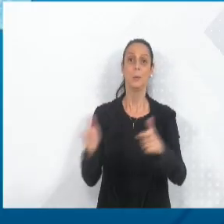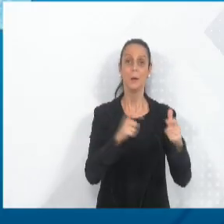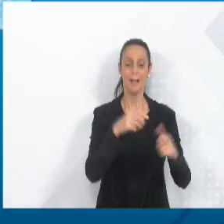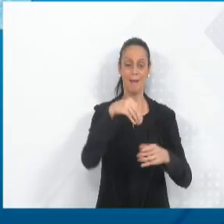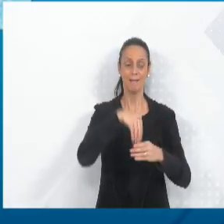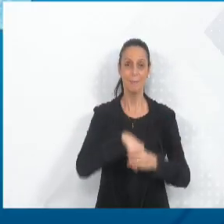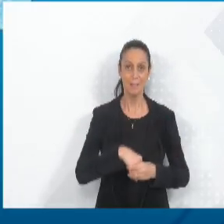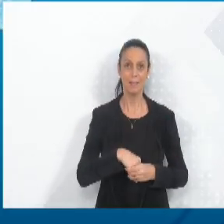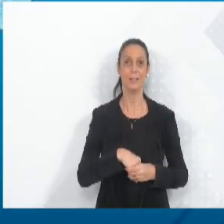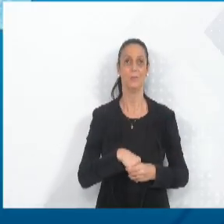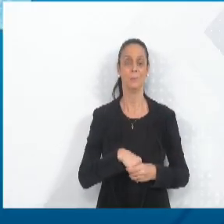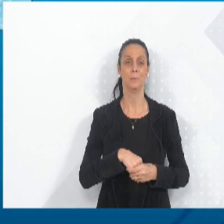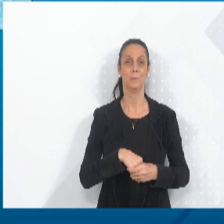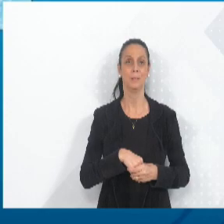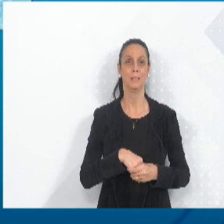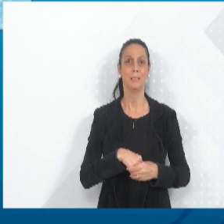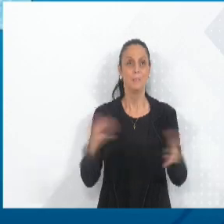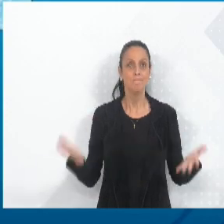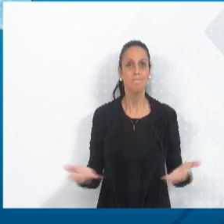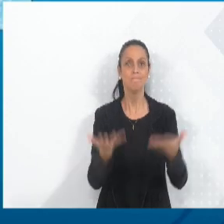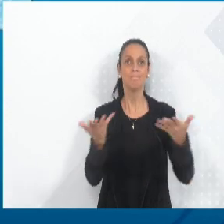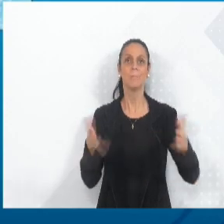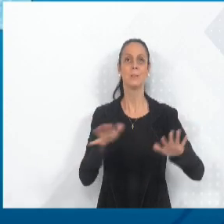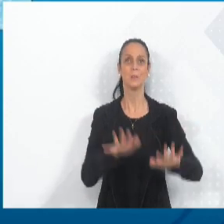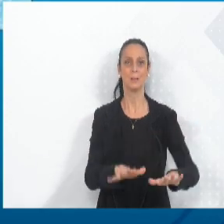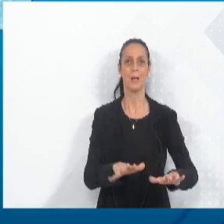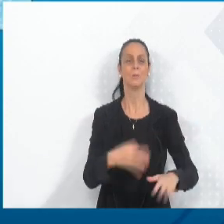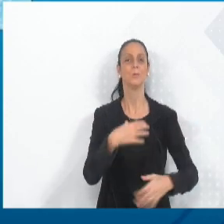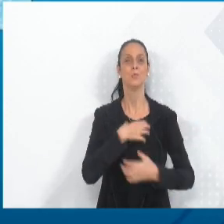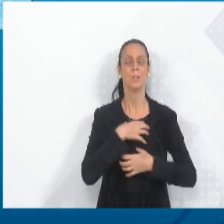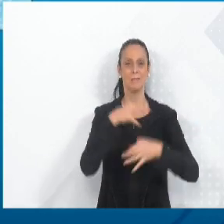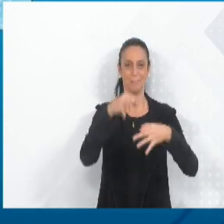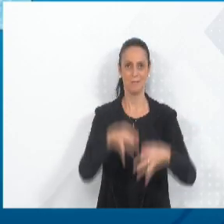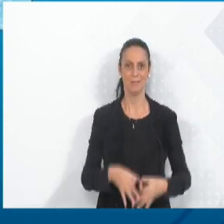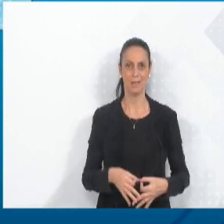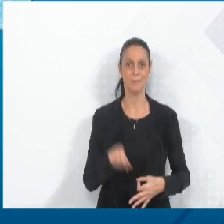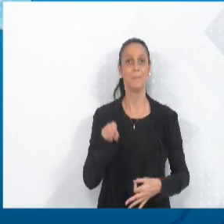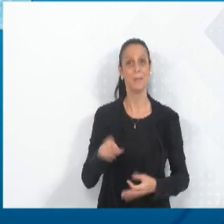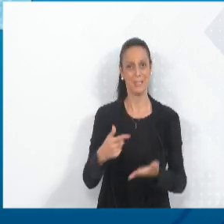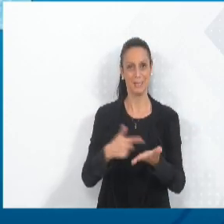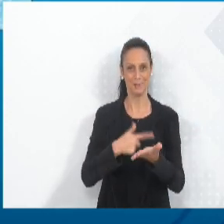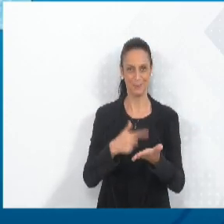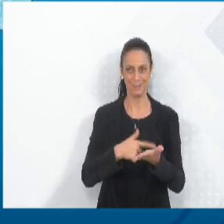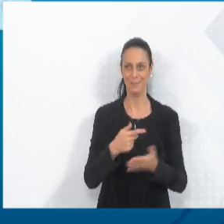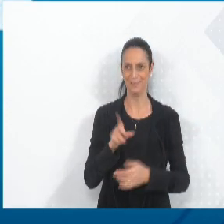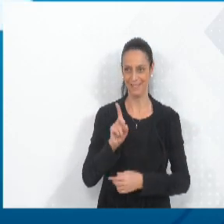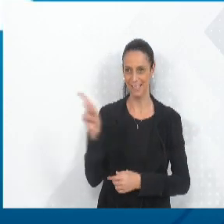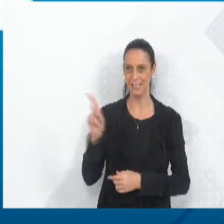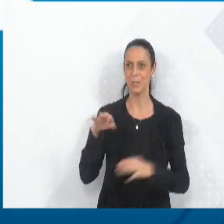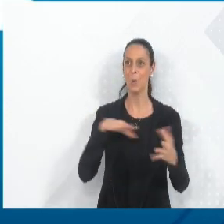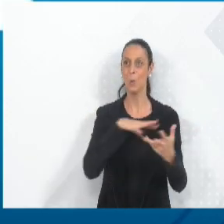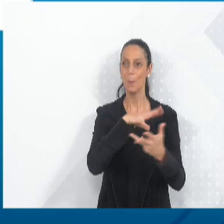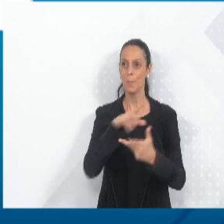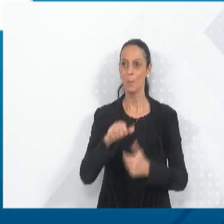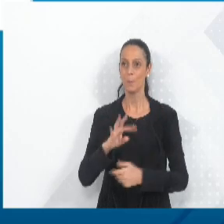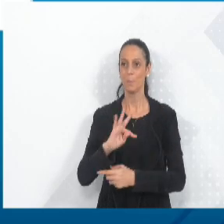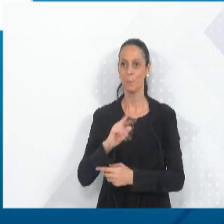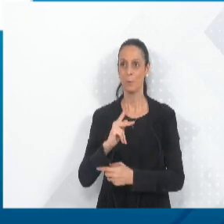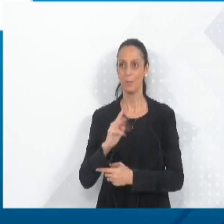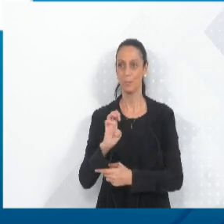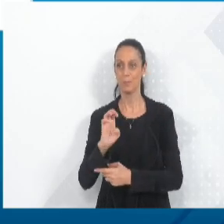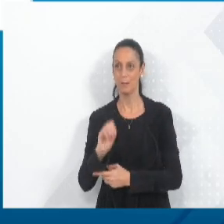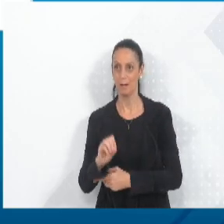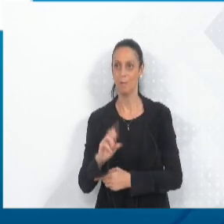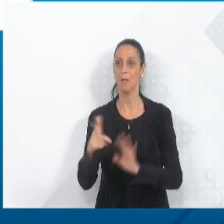à inclusão social então quero aqui esse é o mundo até onde nós tivemos a oportunidade ontem na parte da manhã